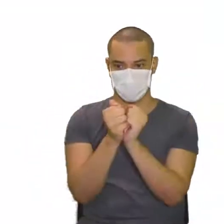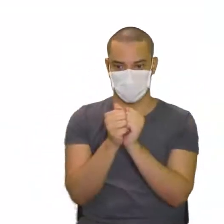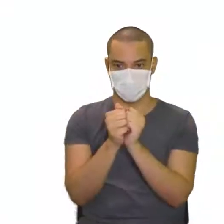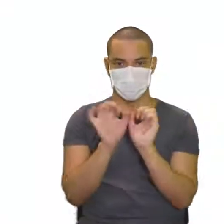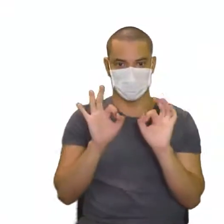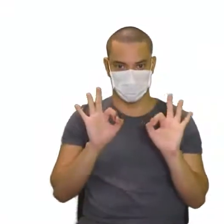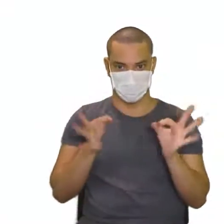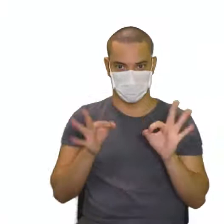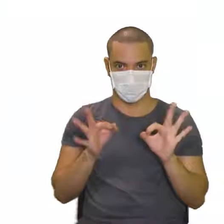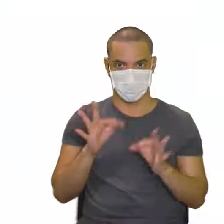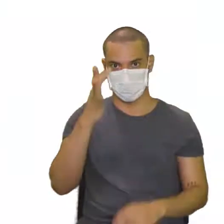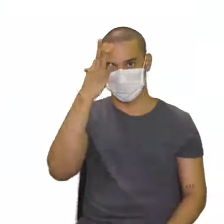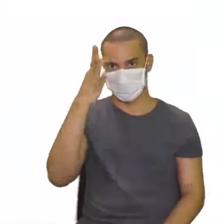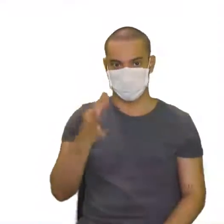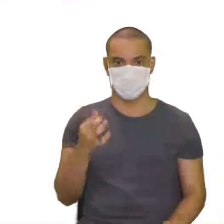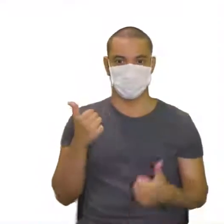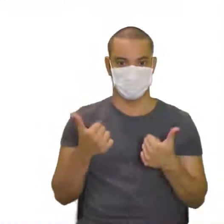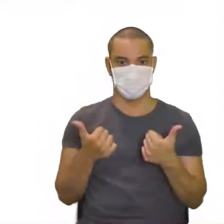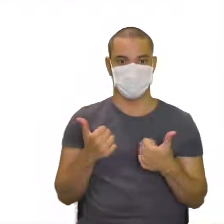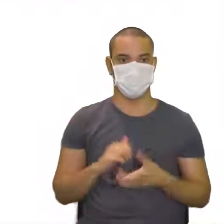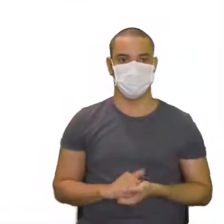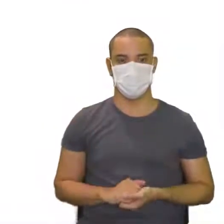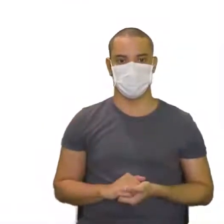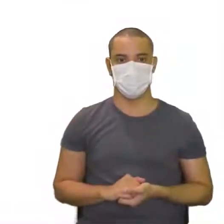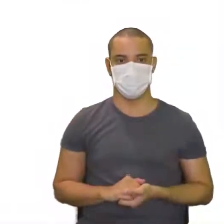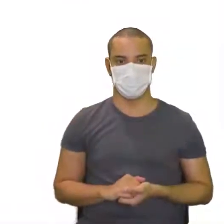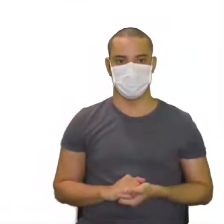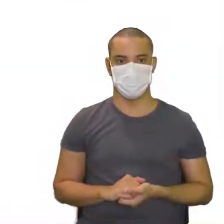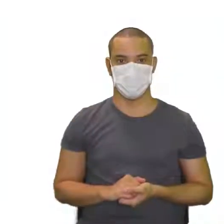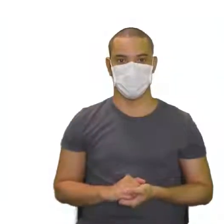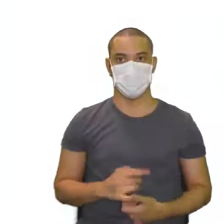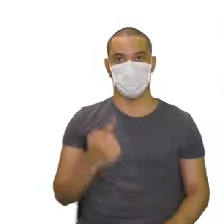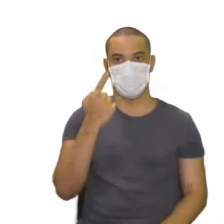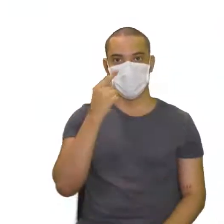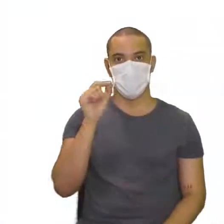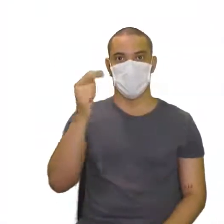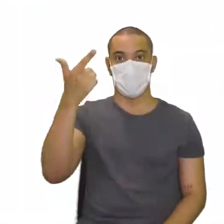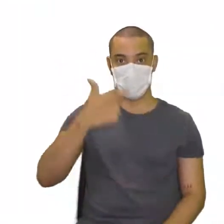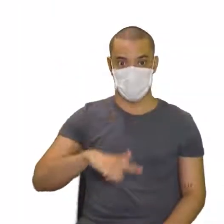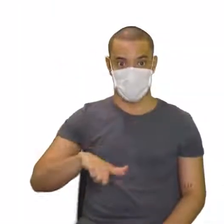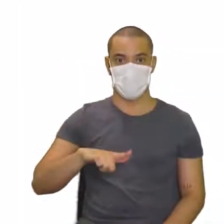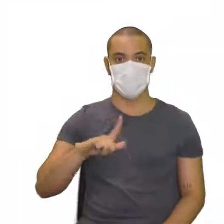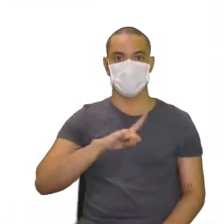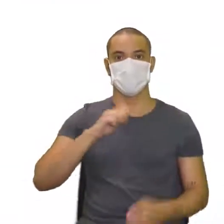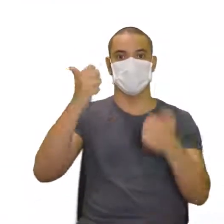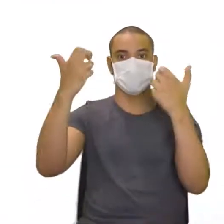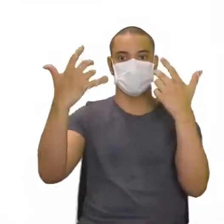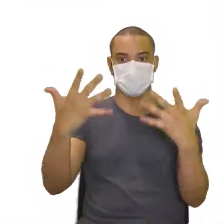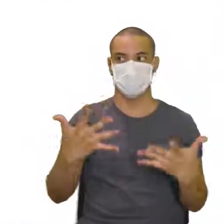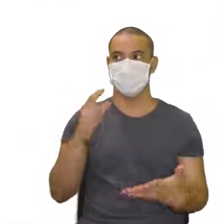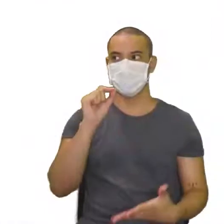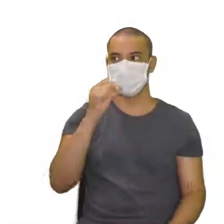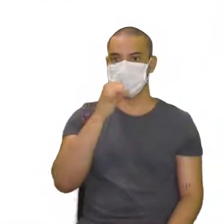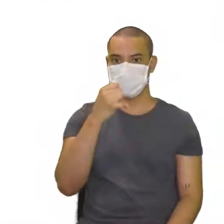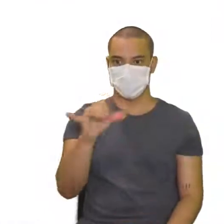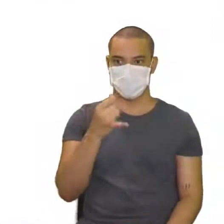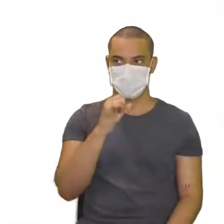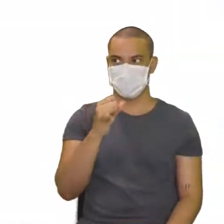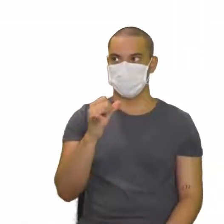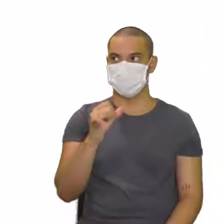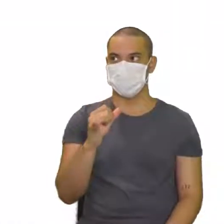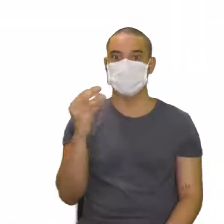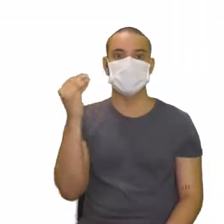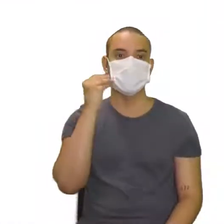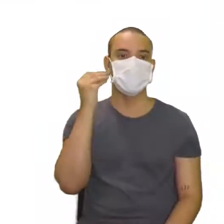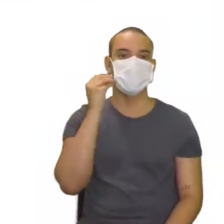Entendido? Fechou? Vamos ver o que nós temos mais aqui. Pessoal, Falamos da espira, vamos falar da